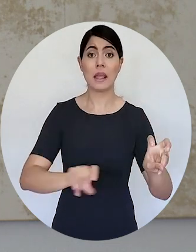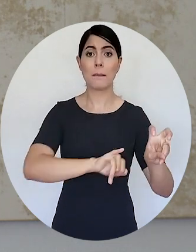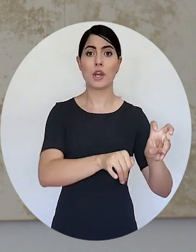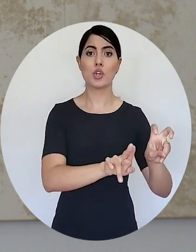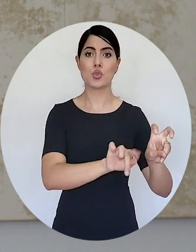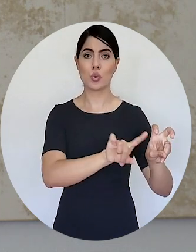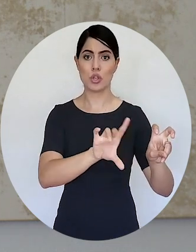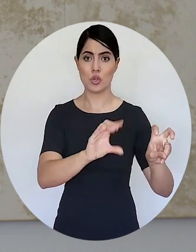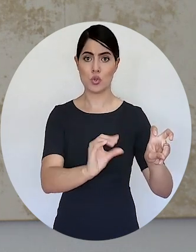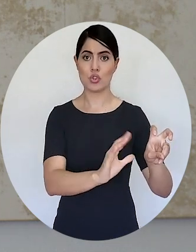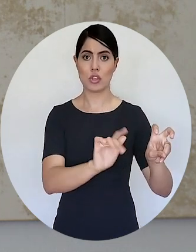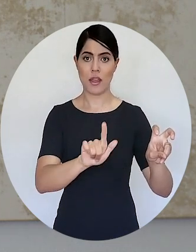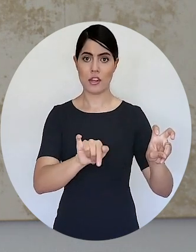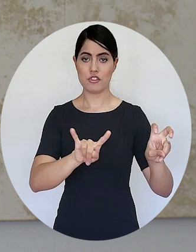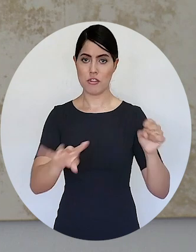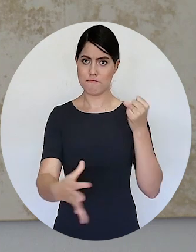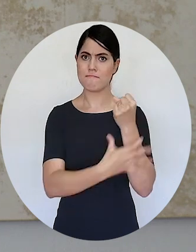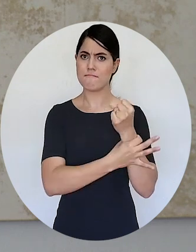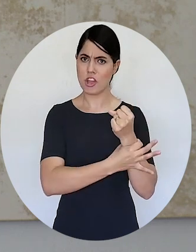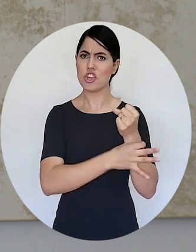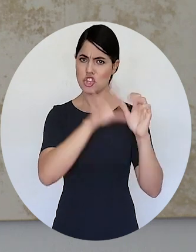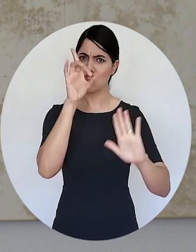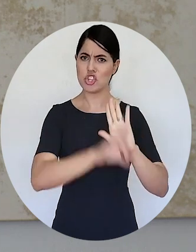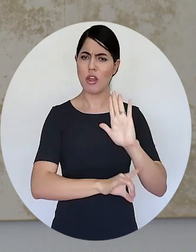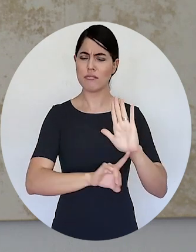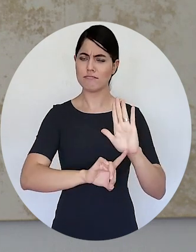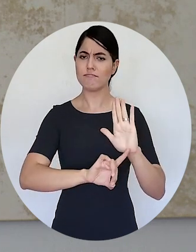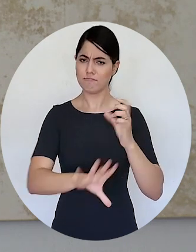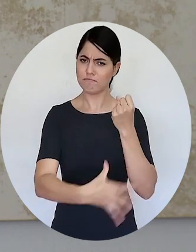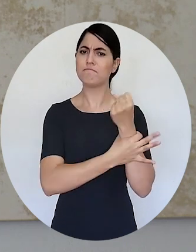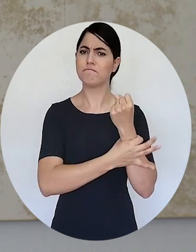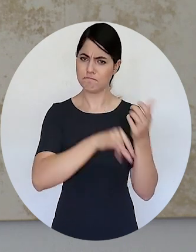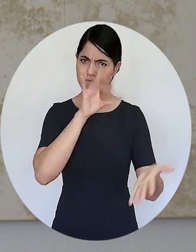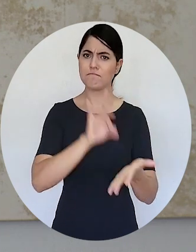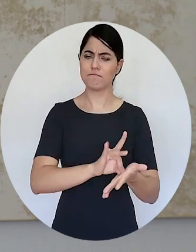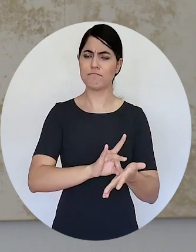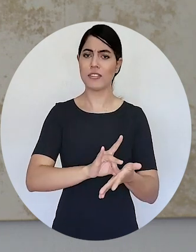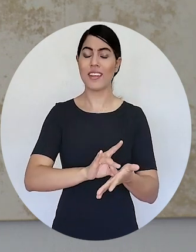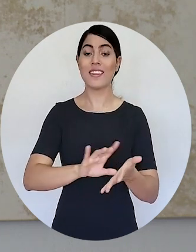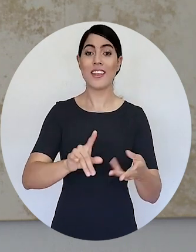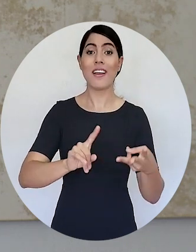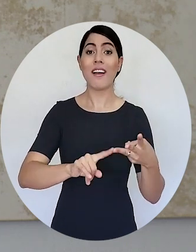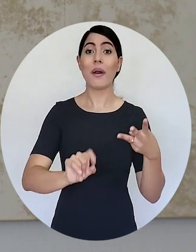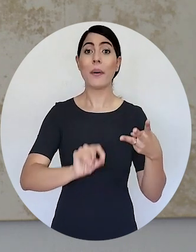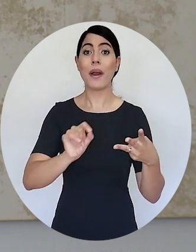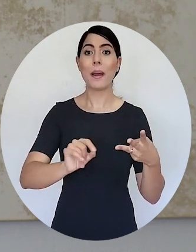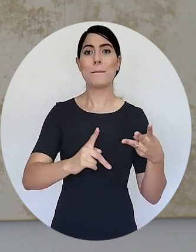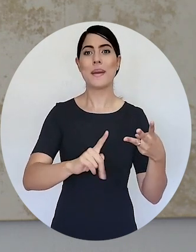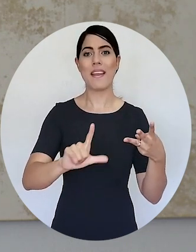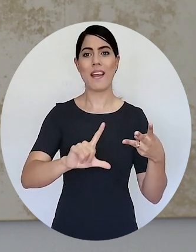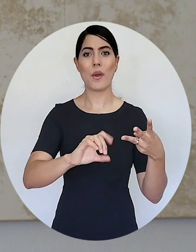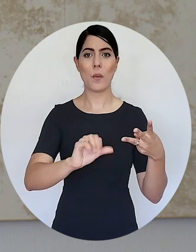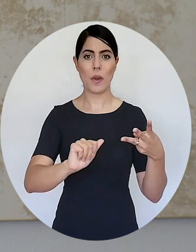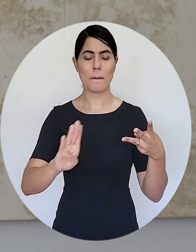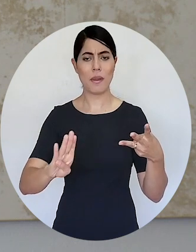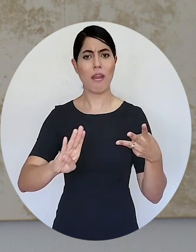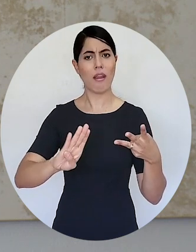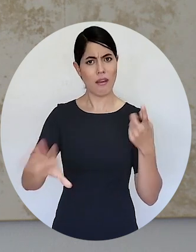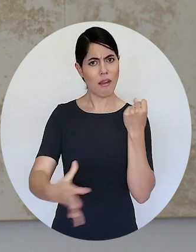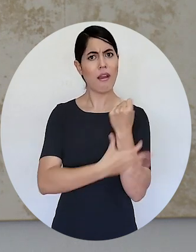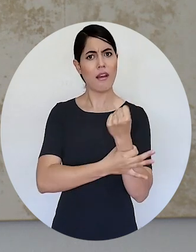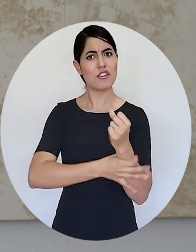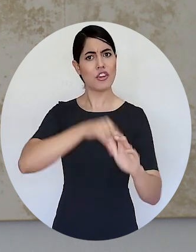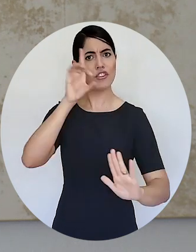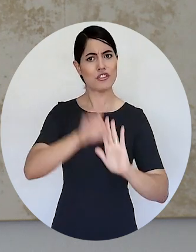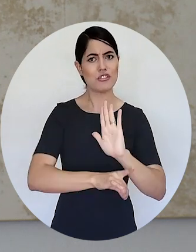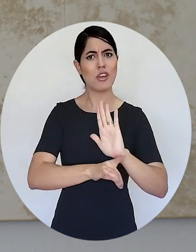nós conseguimos esse dito PL da OAB, garantindo a condição singular à